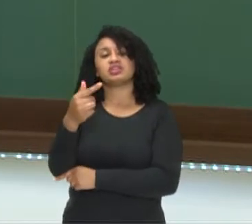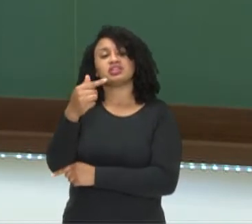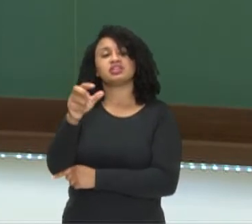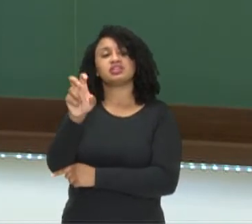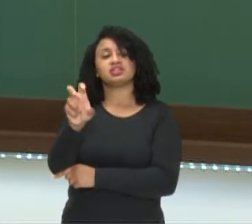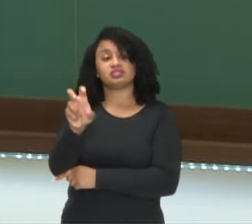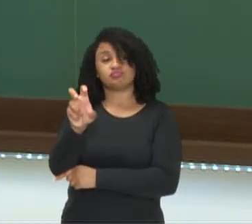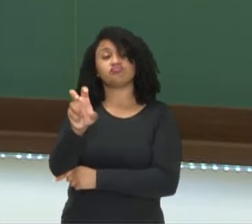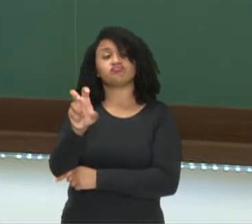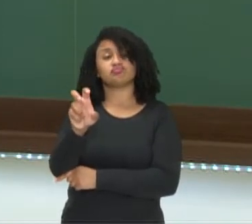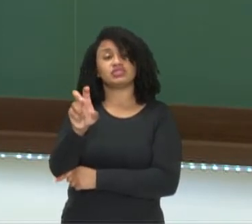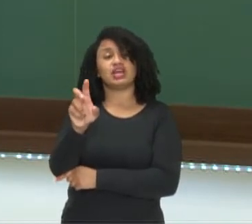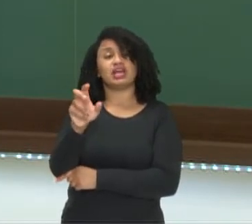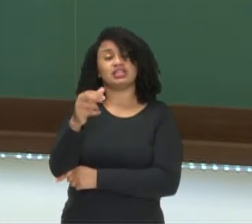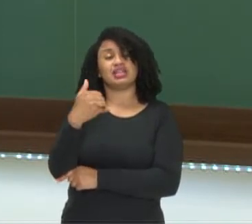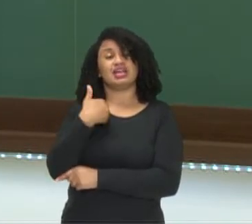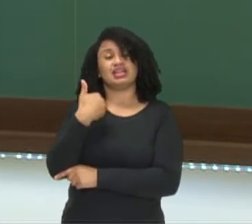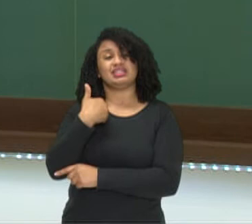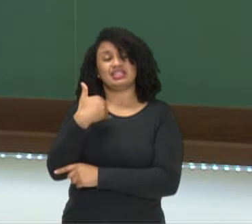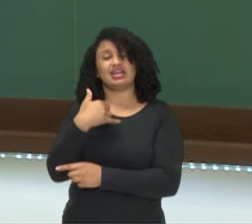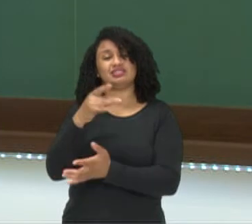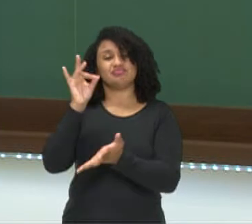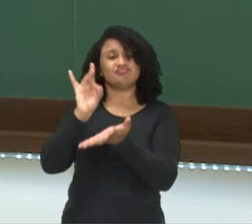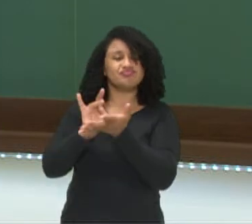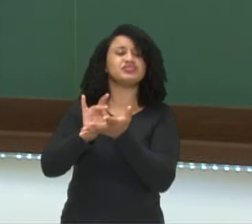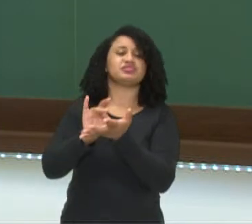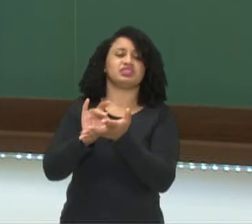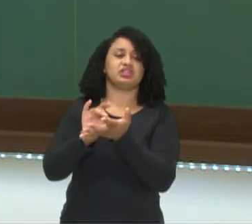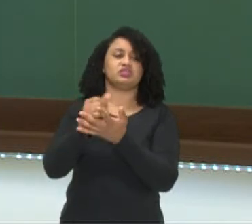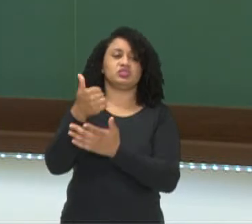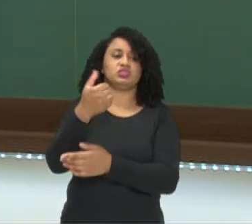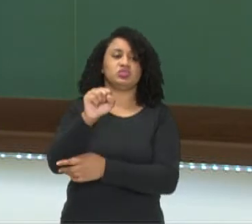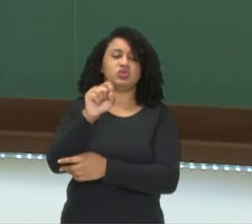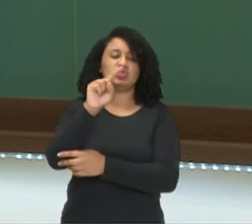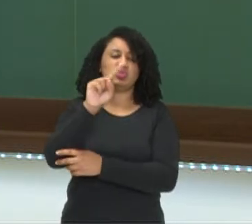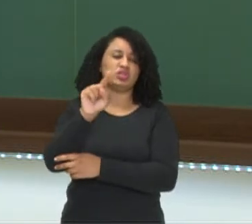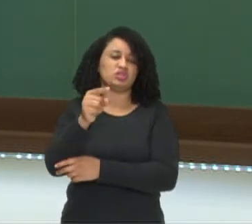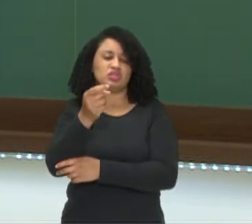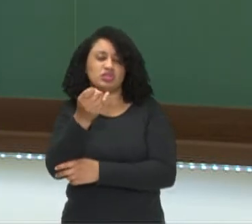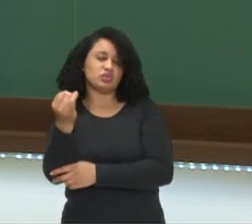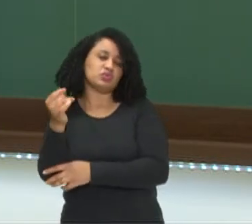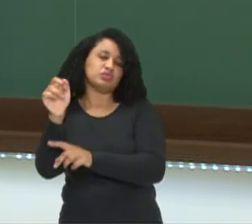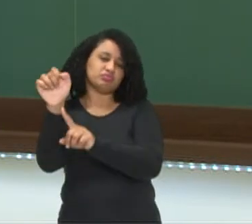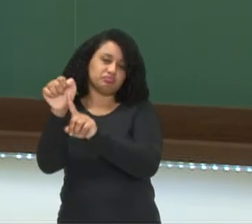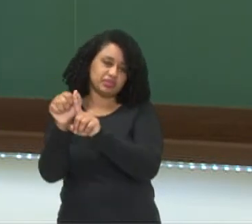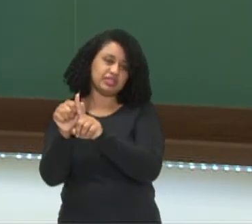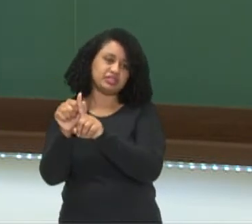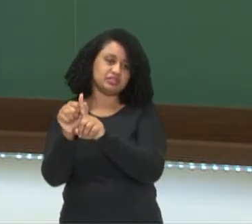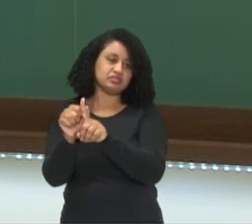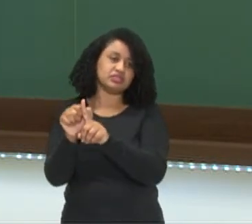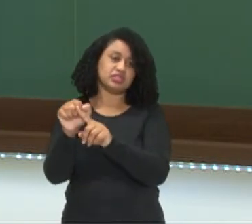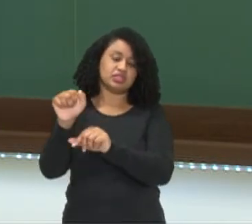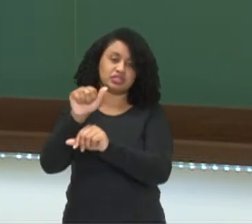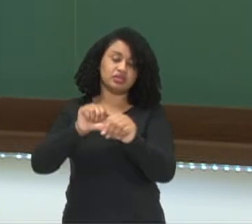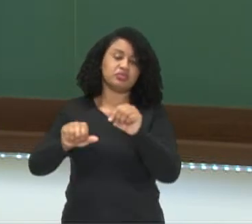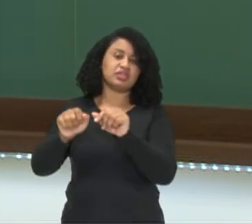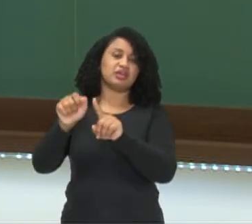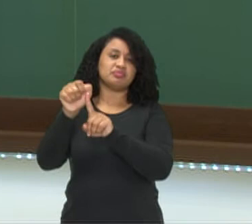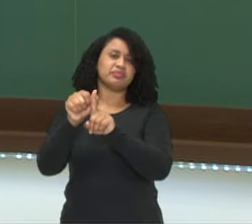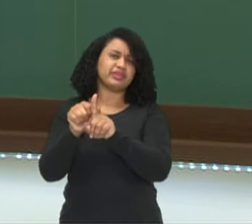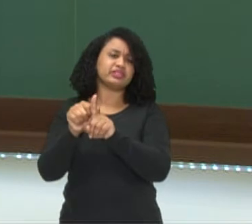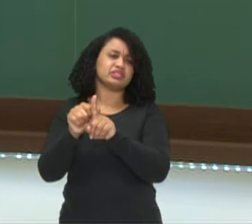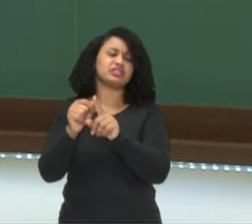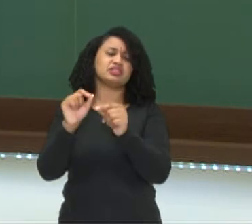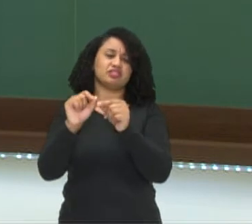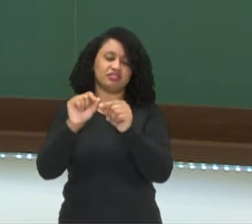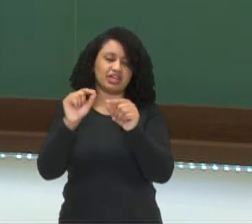18,375. Essa aqui seria a idade real, ou seja, 18 anos e alguns meses, né? Se você quiser transformar isso aqui em meses, você